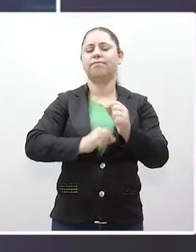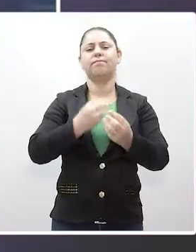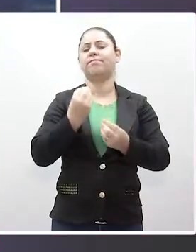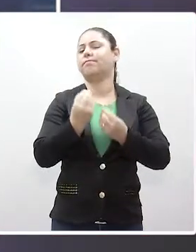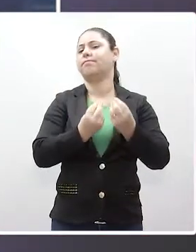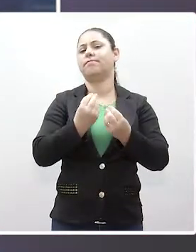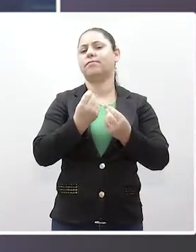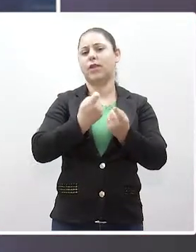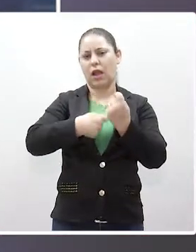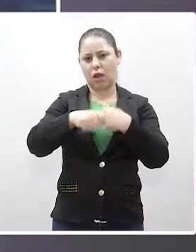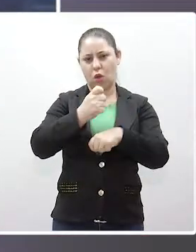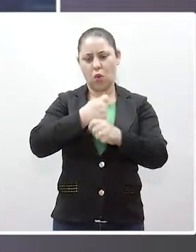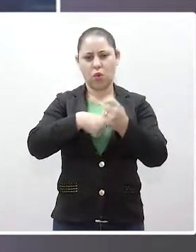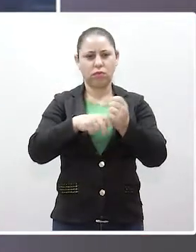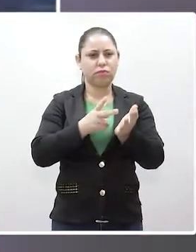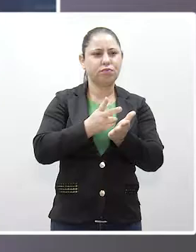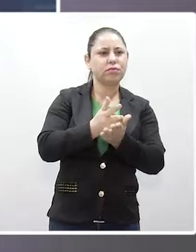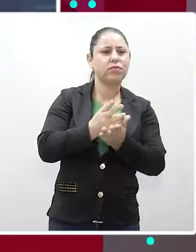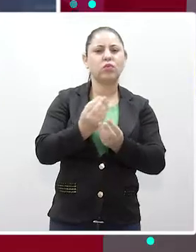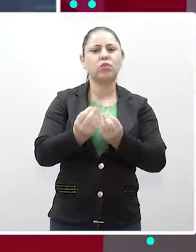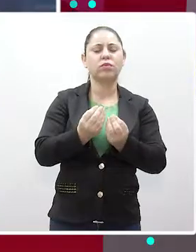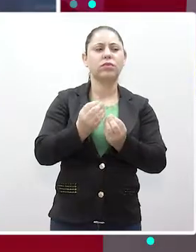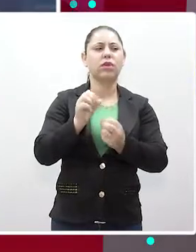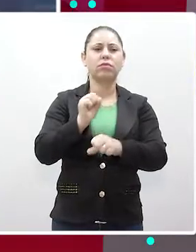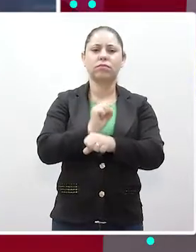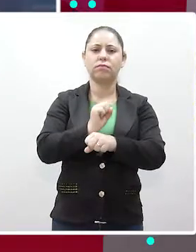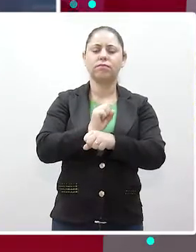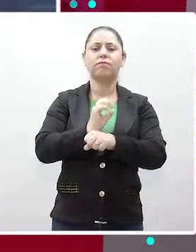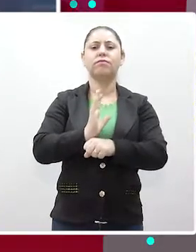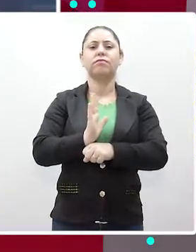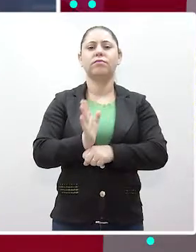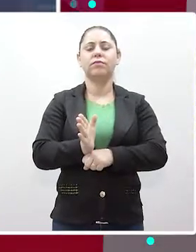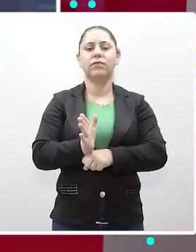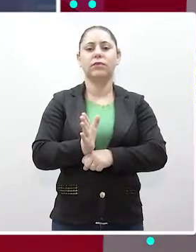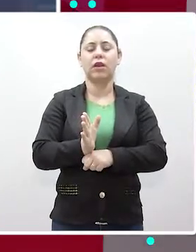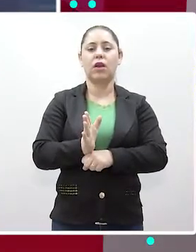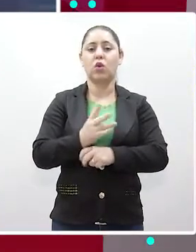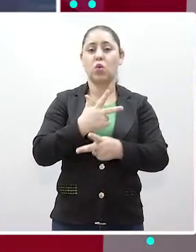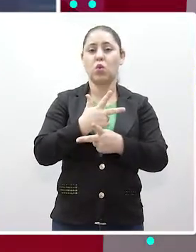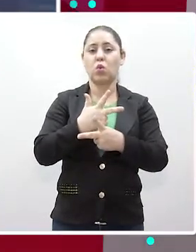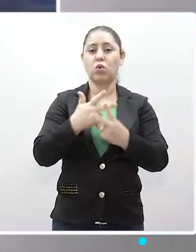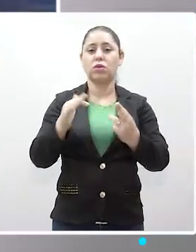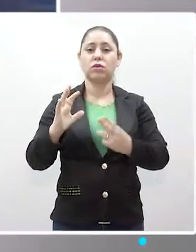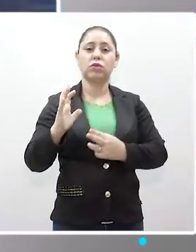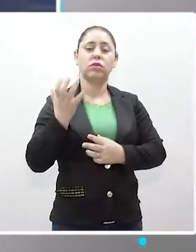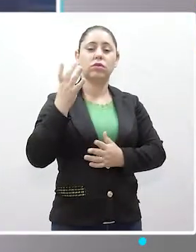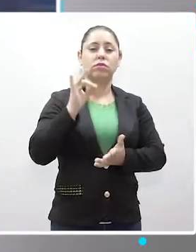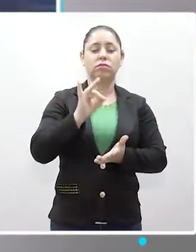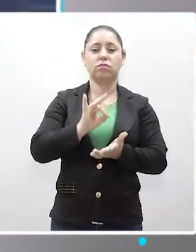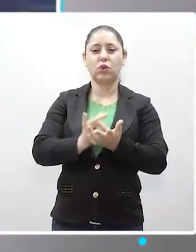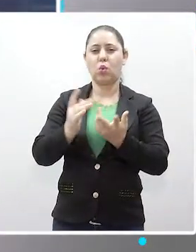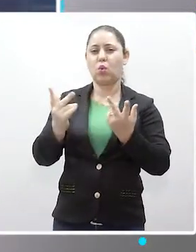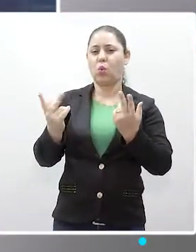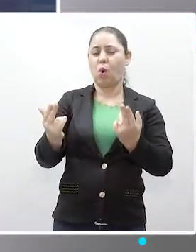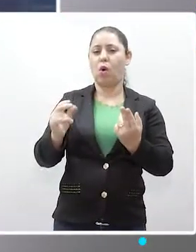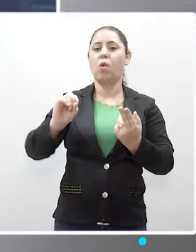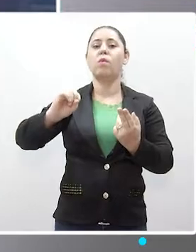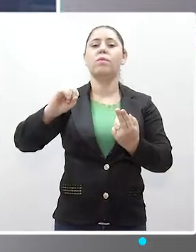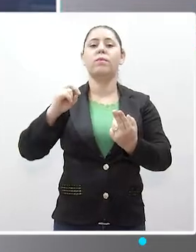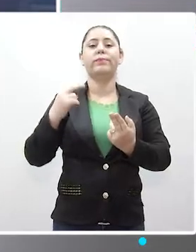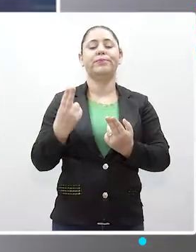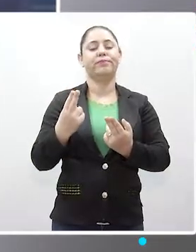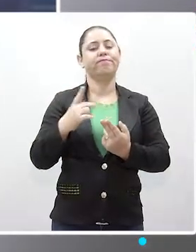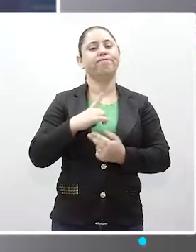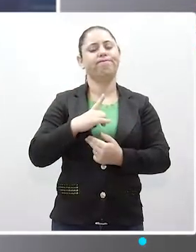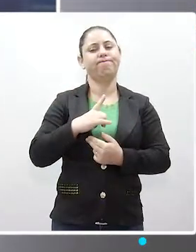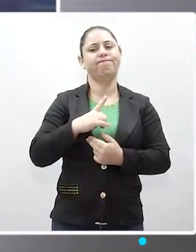como a economia se comportou? Era o que a gente esperava mesmo? As coisas aconteceram mesmo? Ou ainda